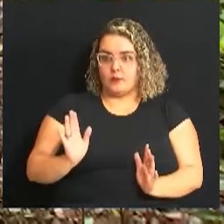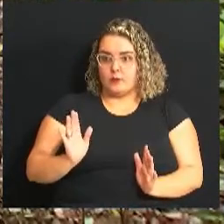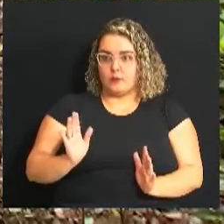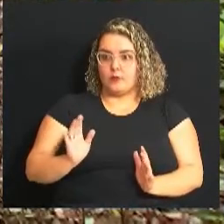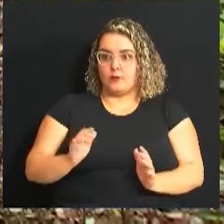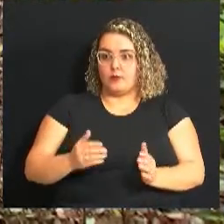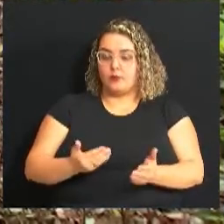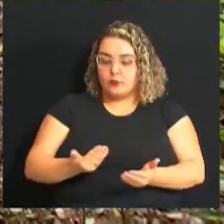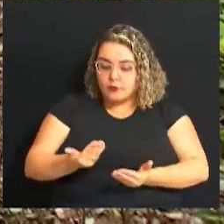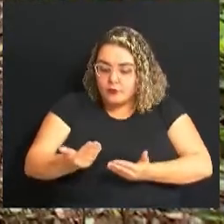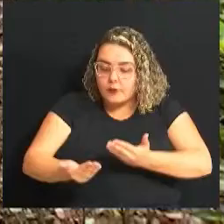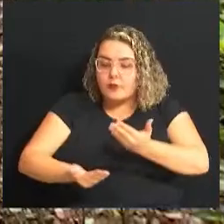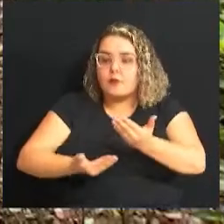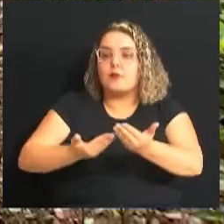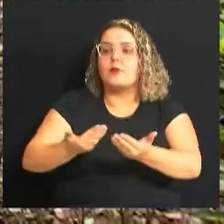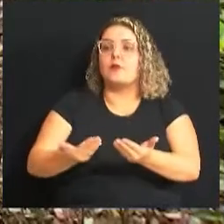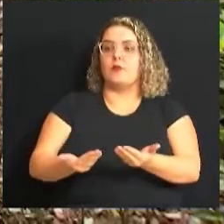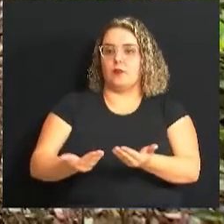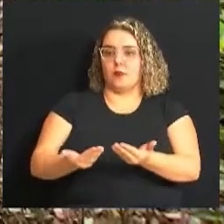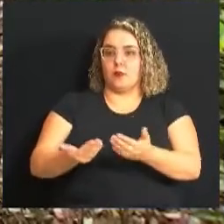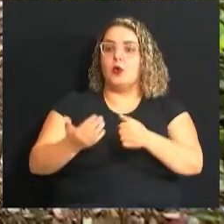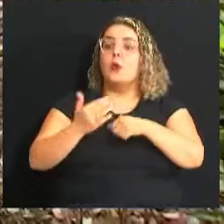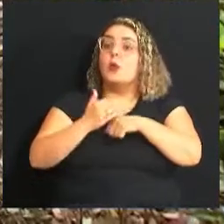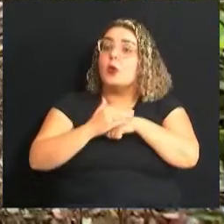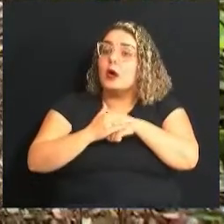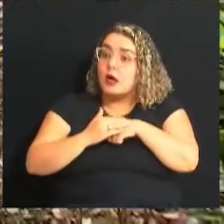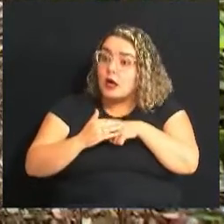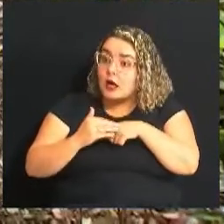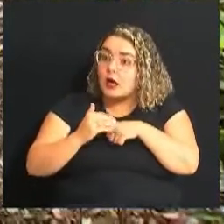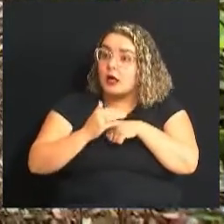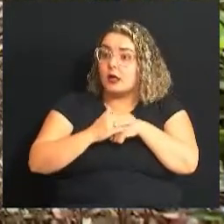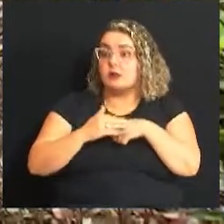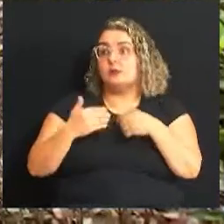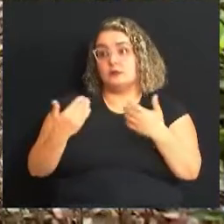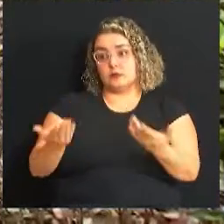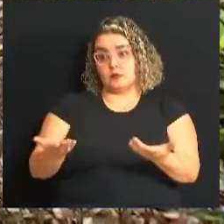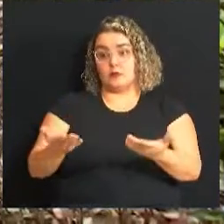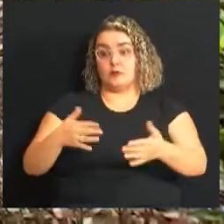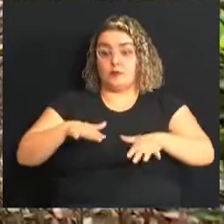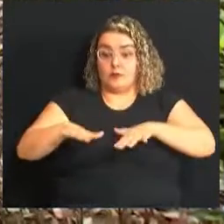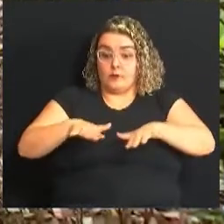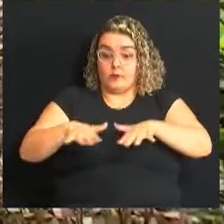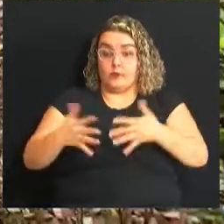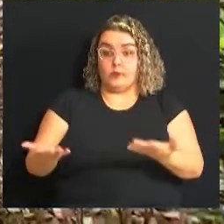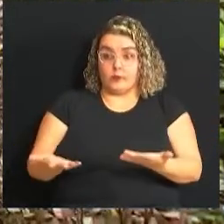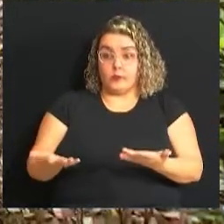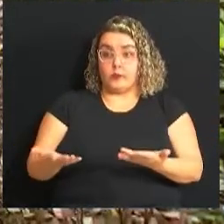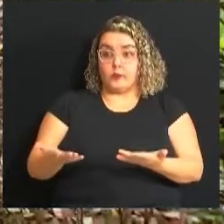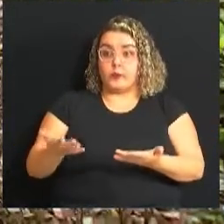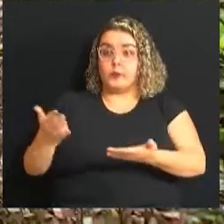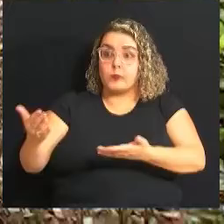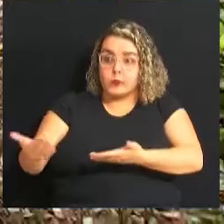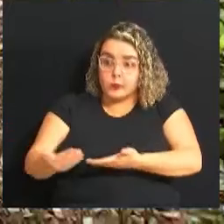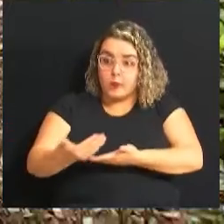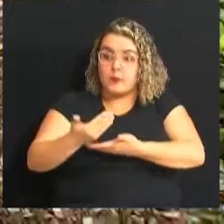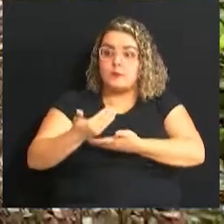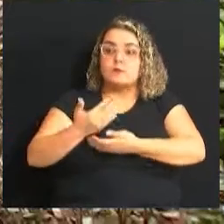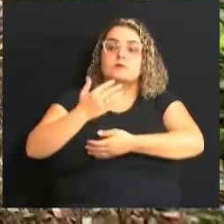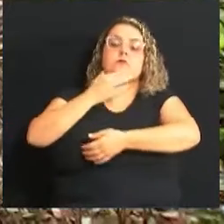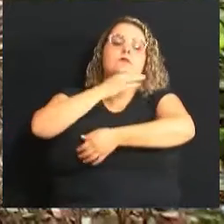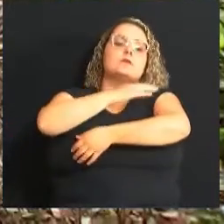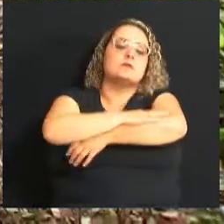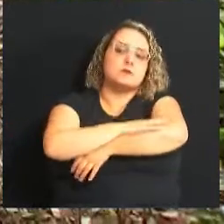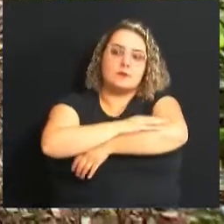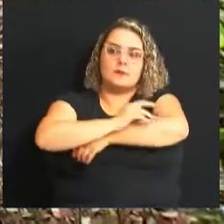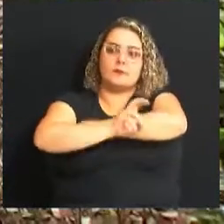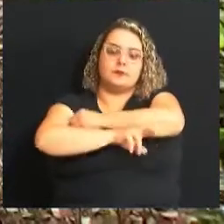manejada com certo carinho. E é isso, ela estava agitada? Estava, mas a gente pega, deixa ela apoiar no braço, ficou no meu